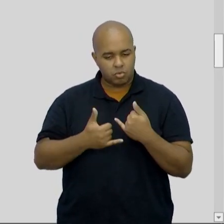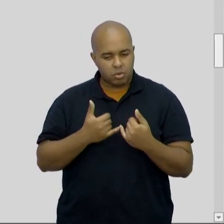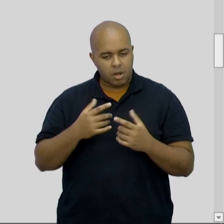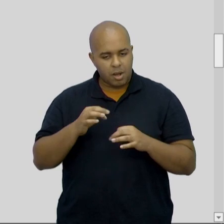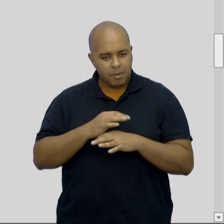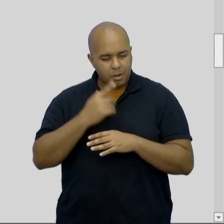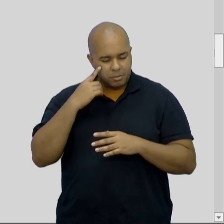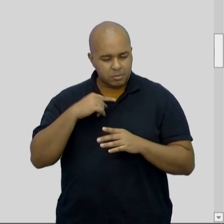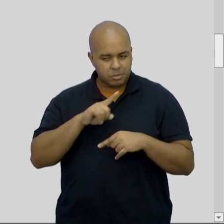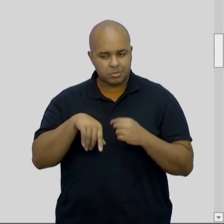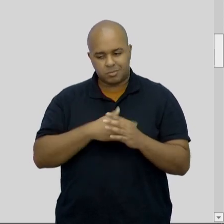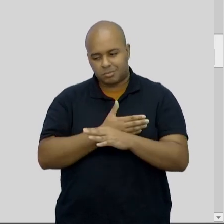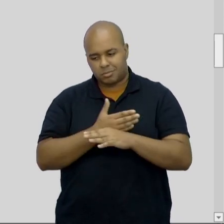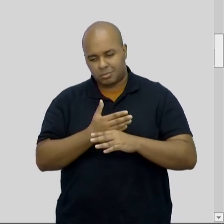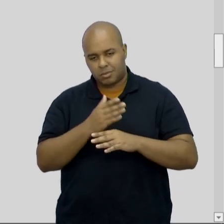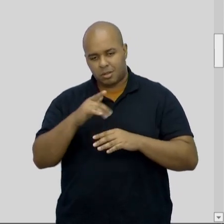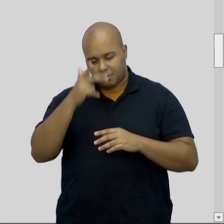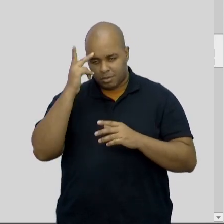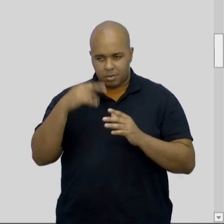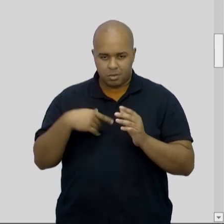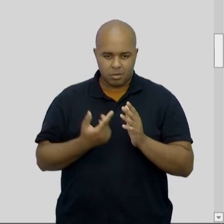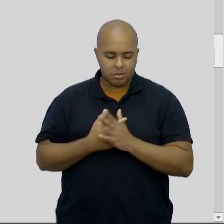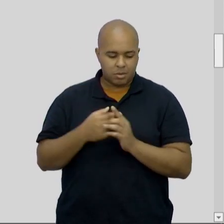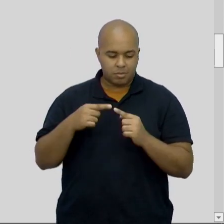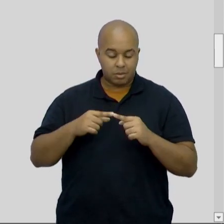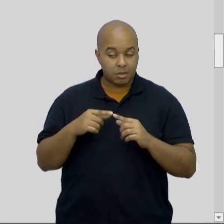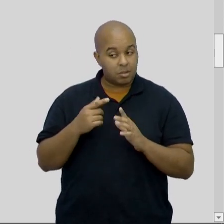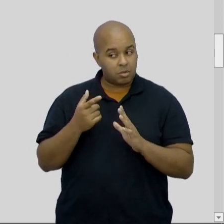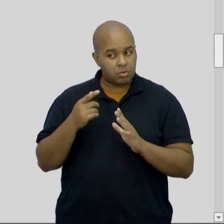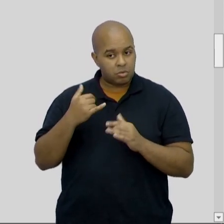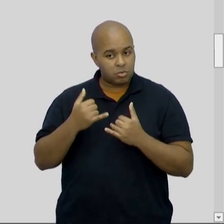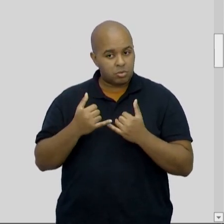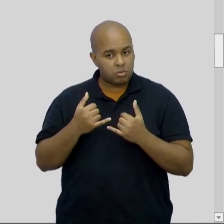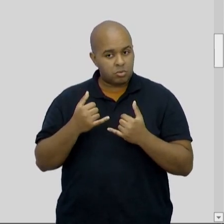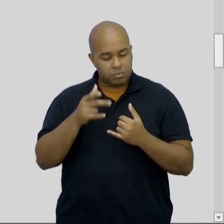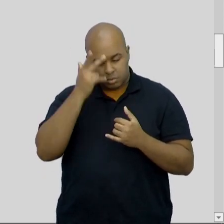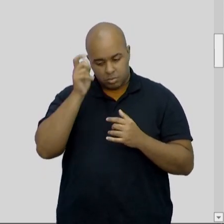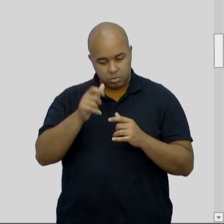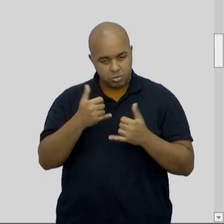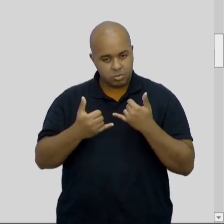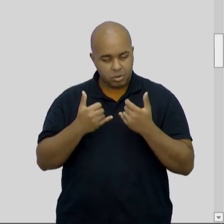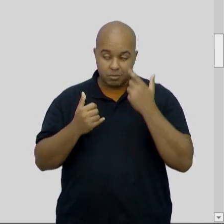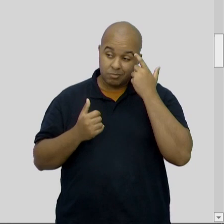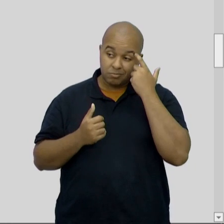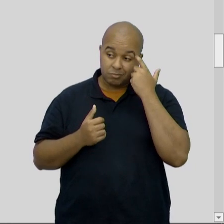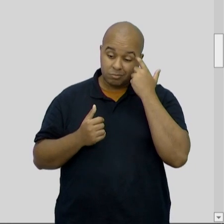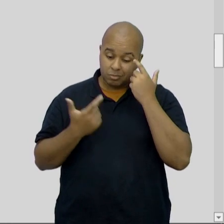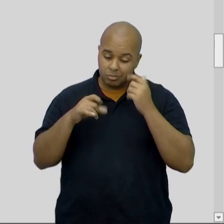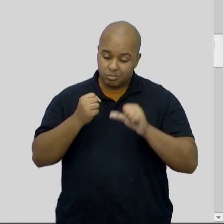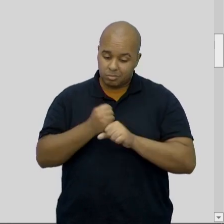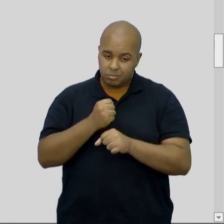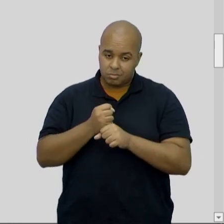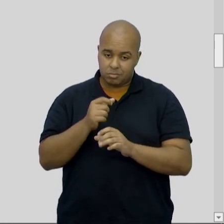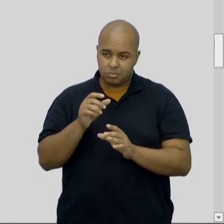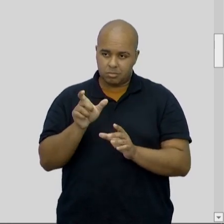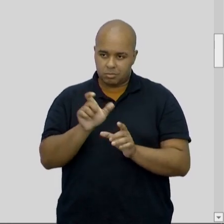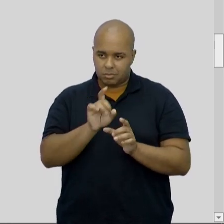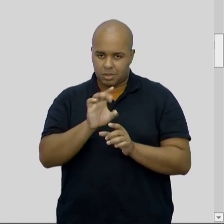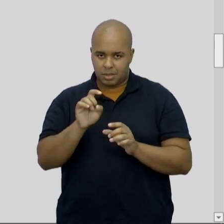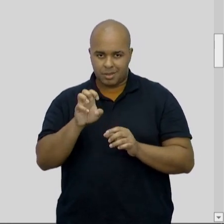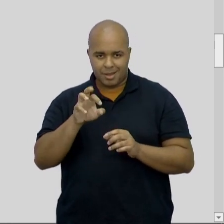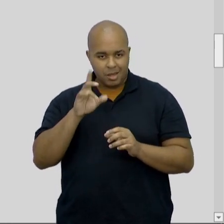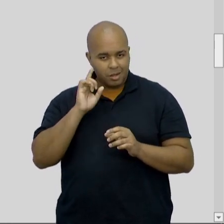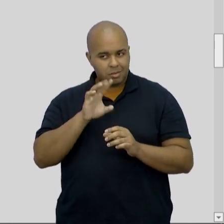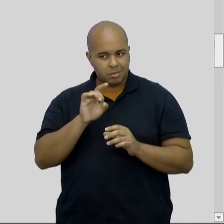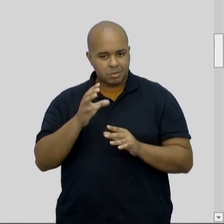finalizada após metade dos jogadores, arredondado nesse caso para baixo, construir uma estrutura de cada uma das